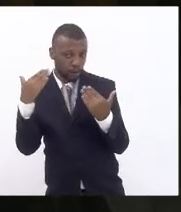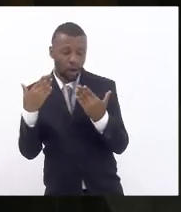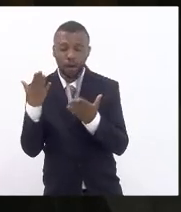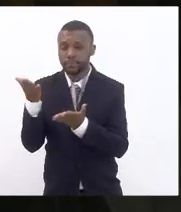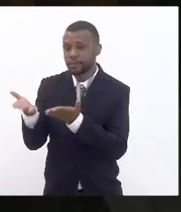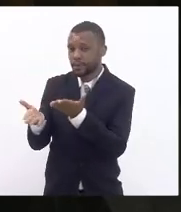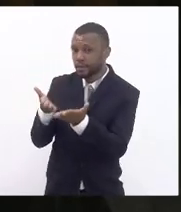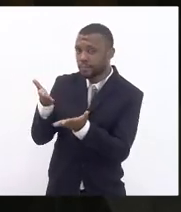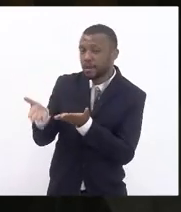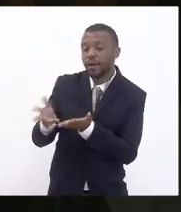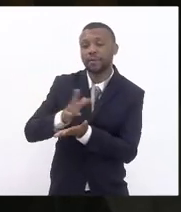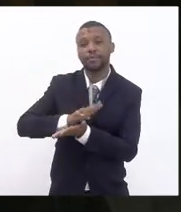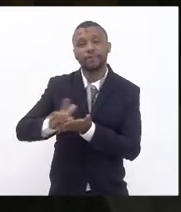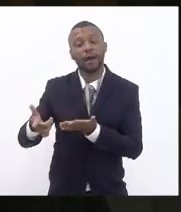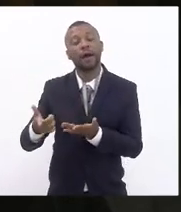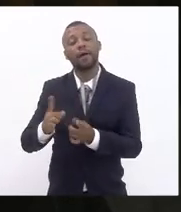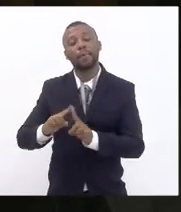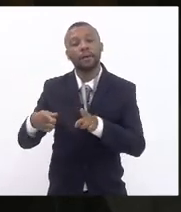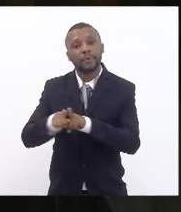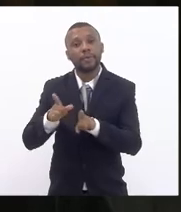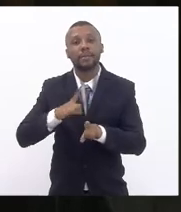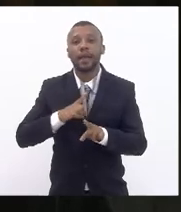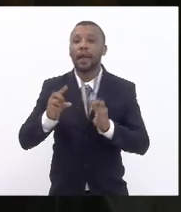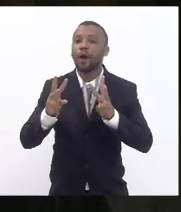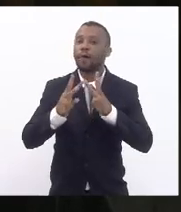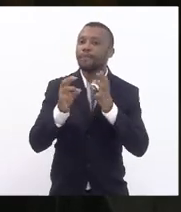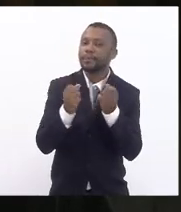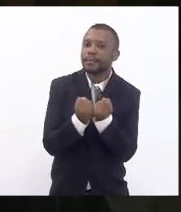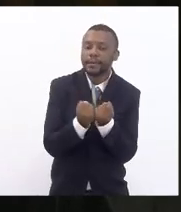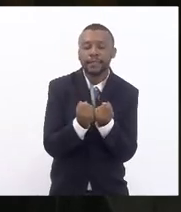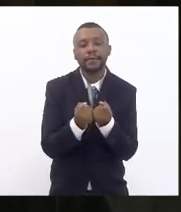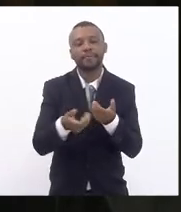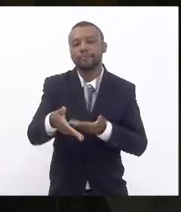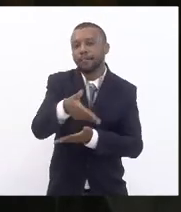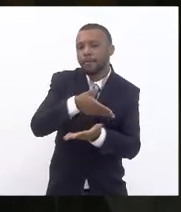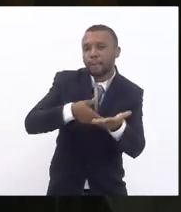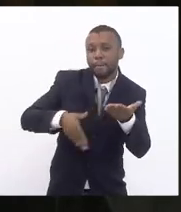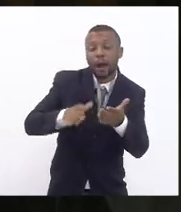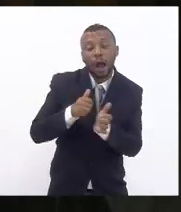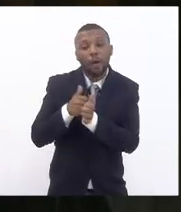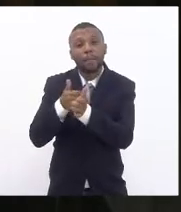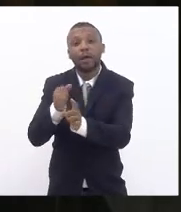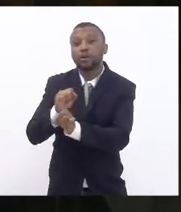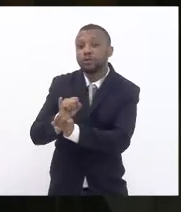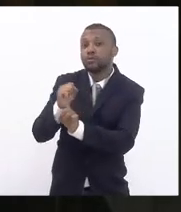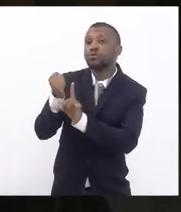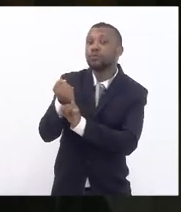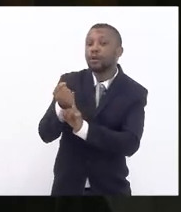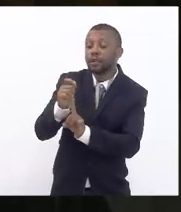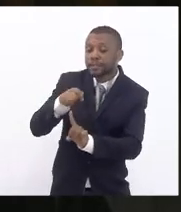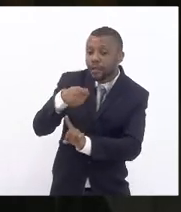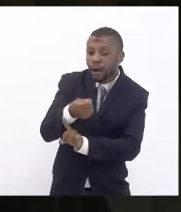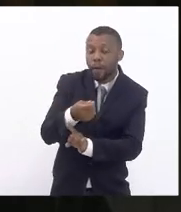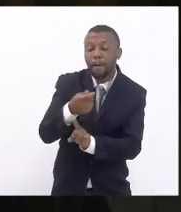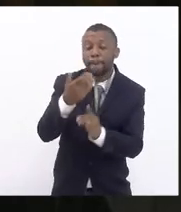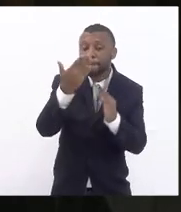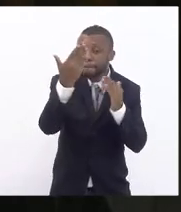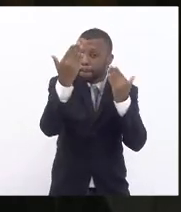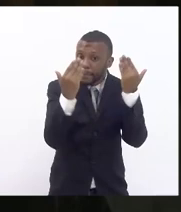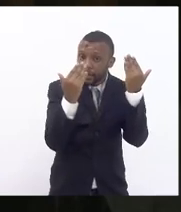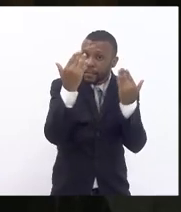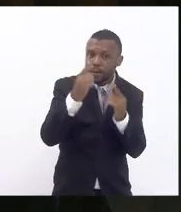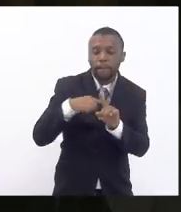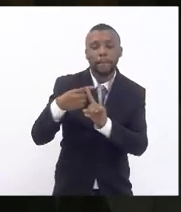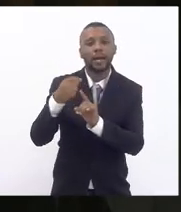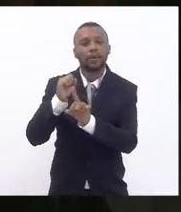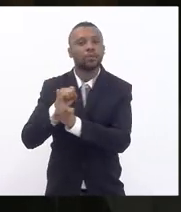você tem realização de oficinas, acompanhamento social, né, psicossocial, não só psíquico,